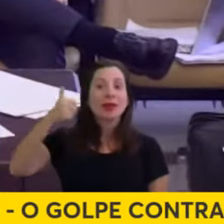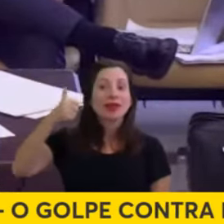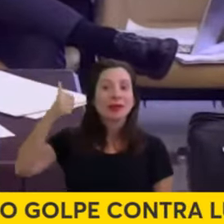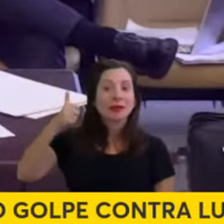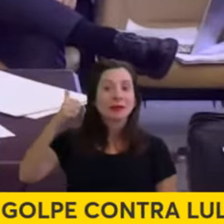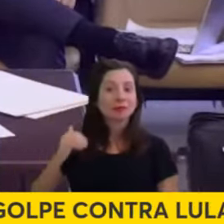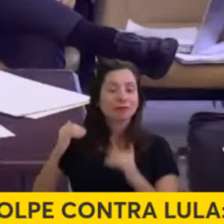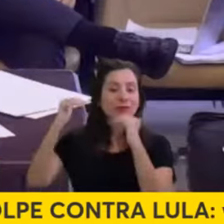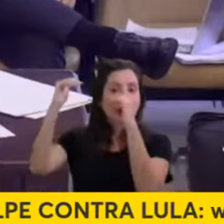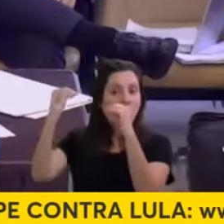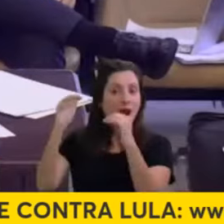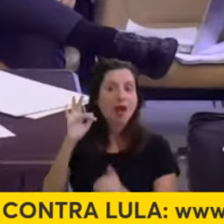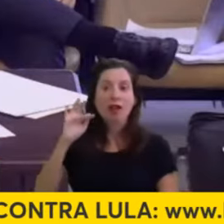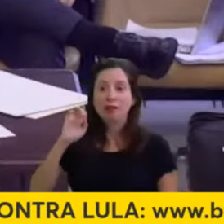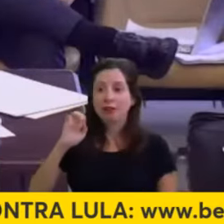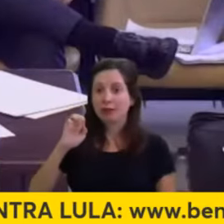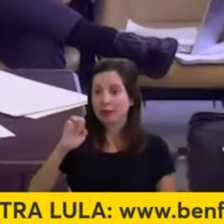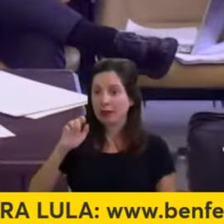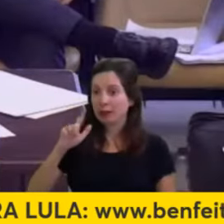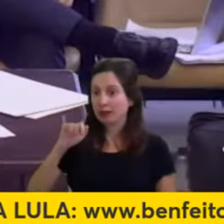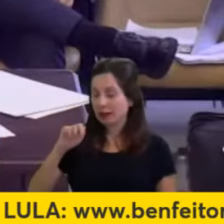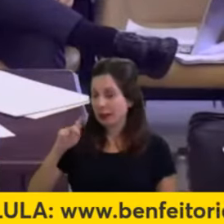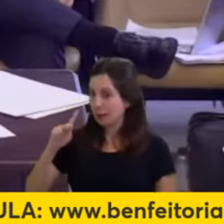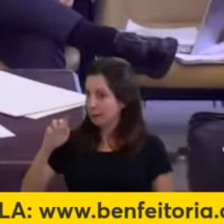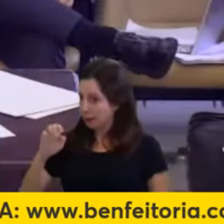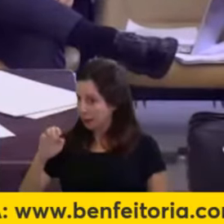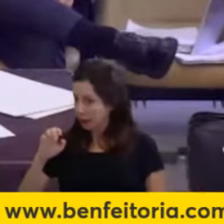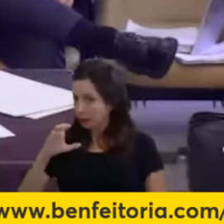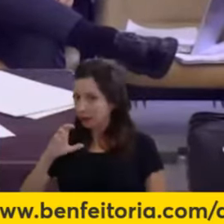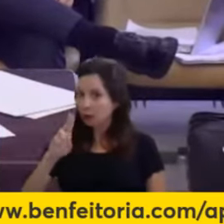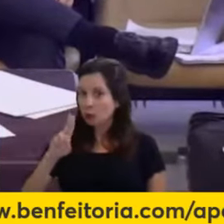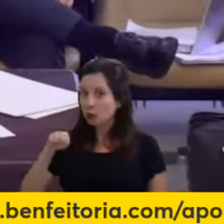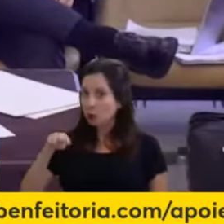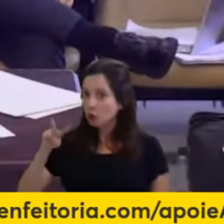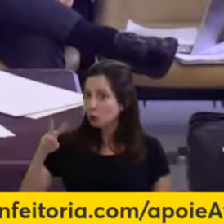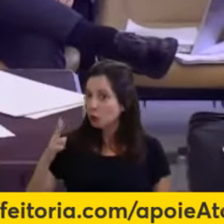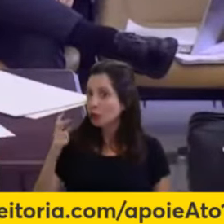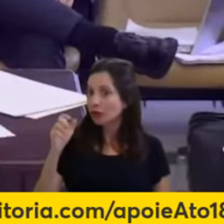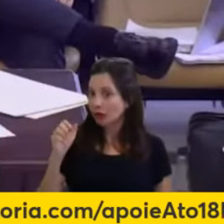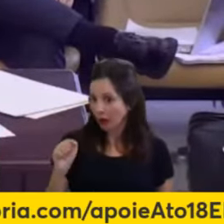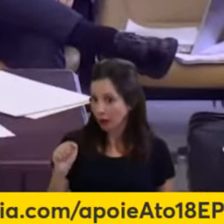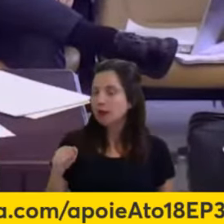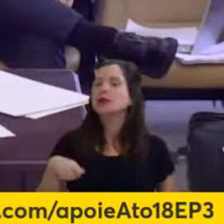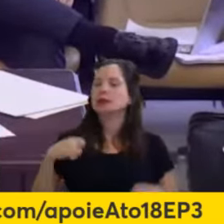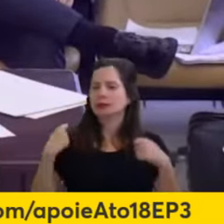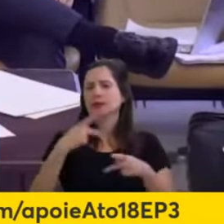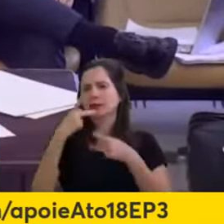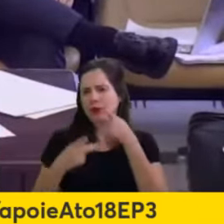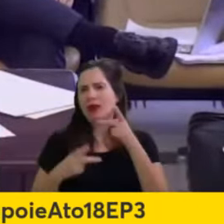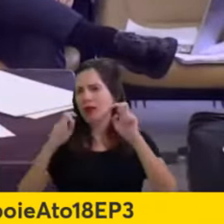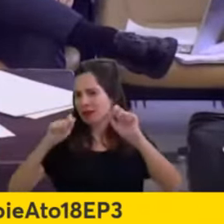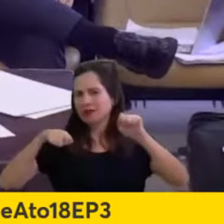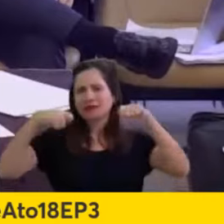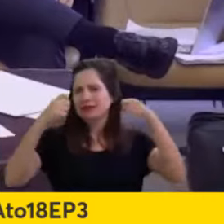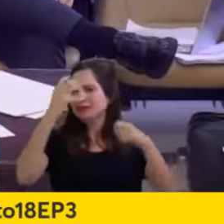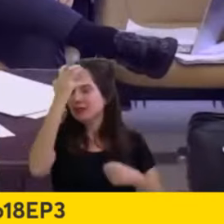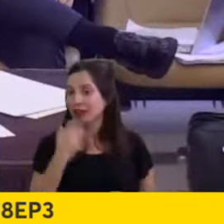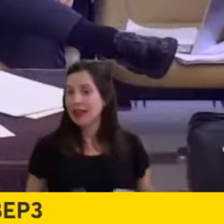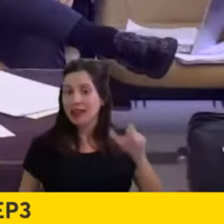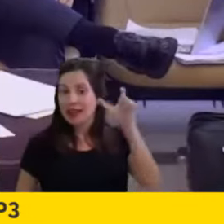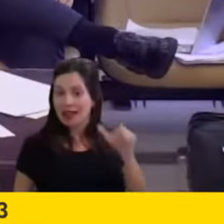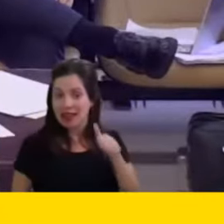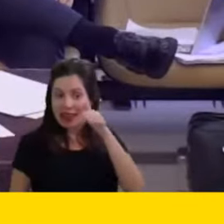Luiz Felipe Cunha e aqui eu tenho que aproveitar deixa para falar dos fatos mais graves que aconteceram aqui nesse processo excelências a celm ruda foi